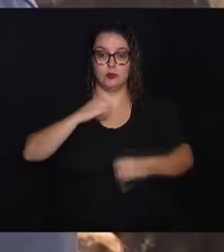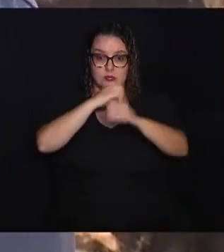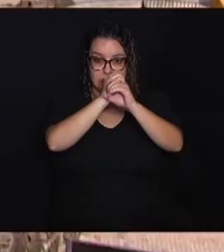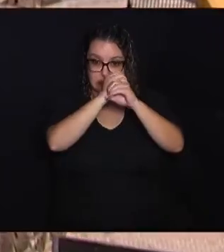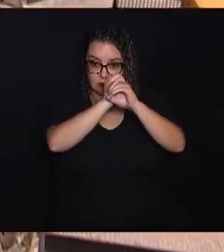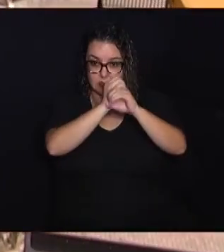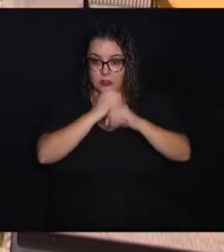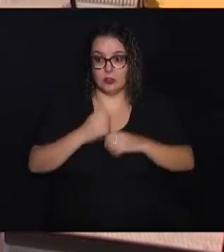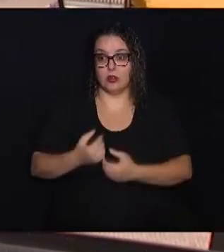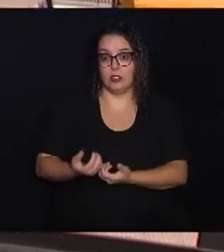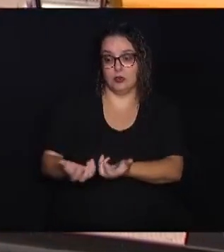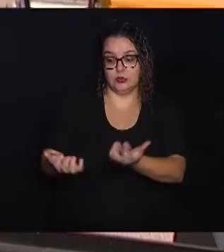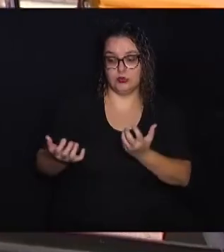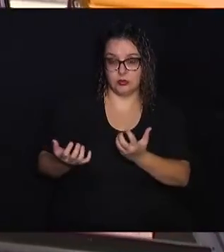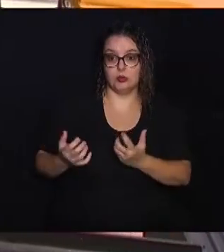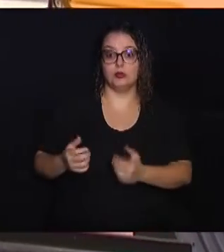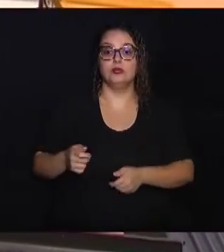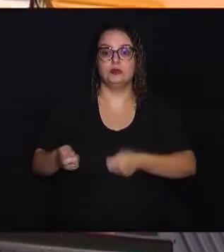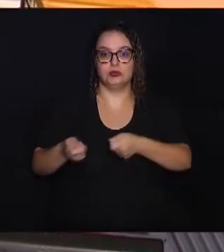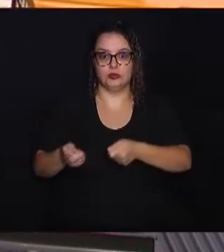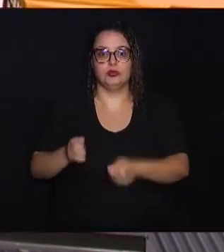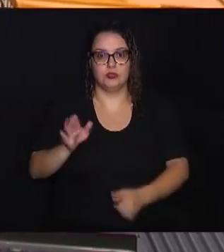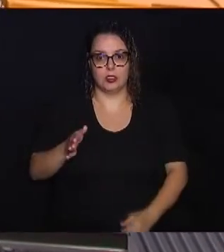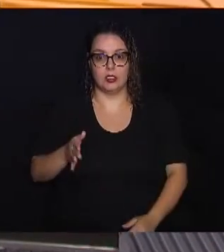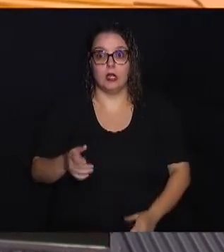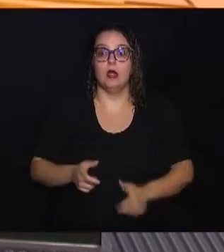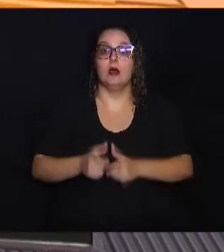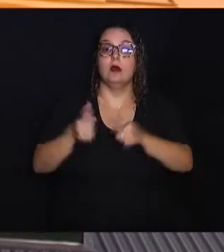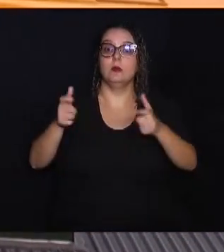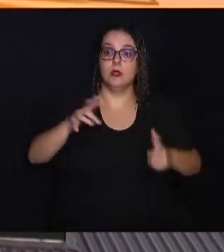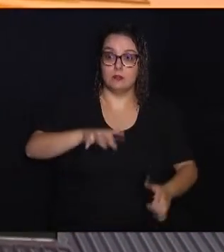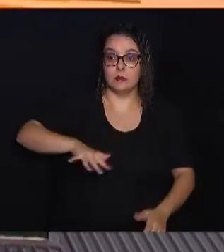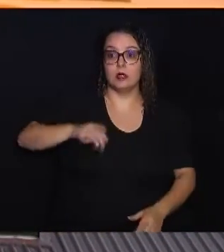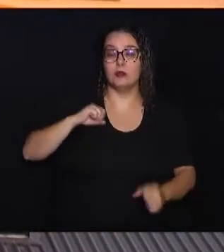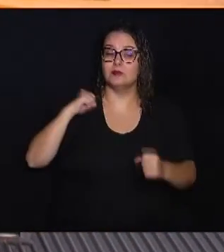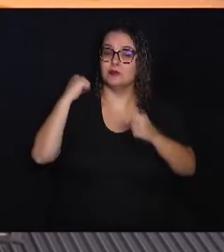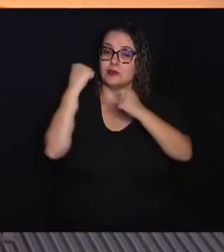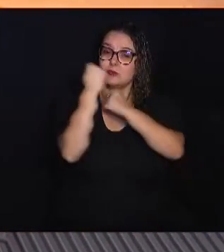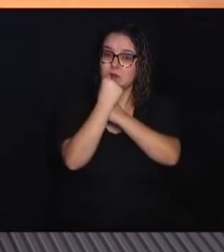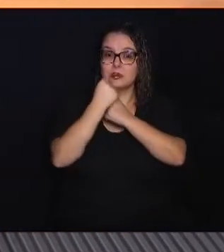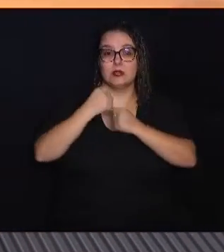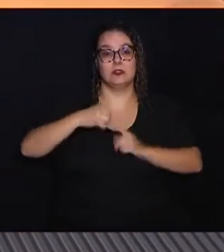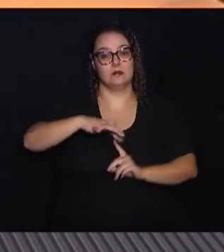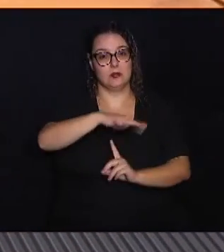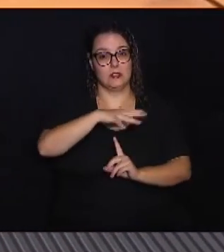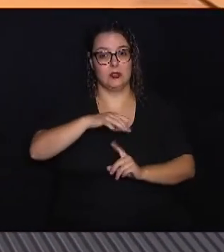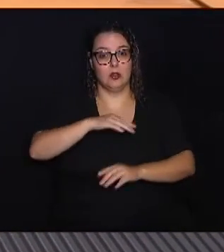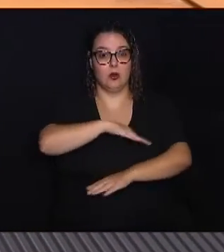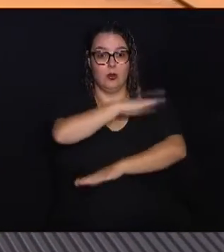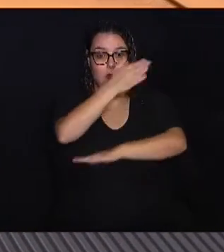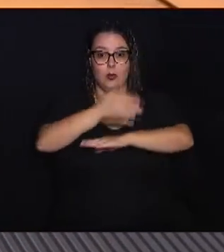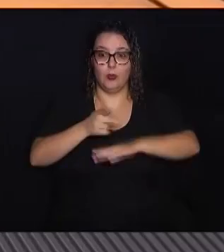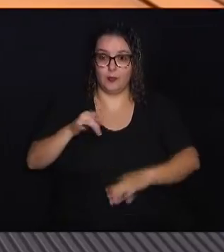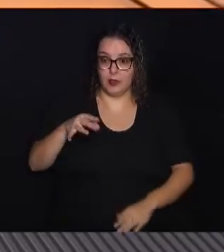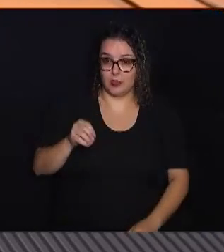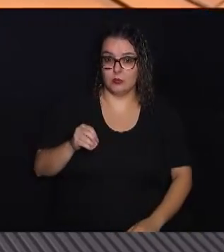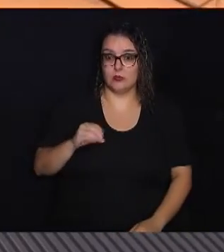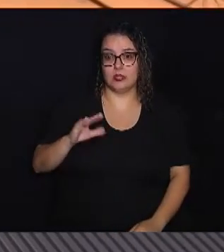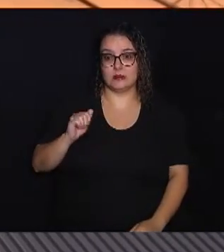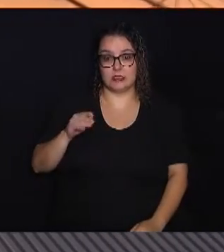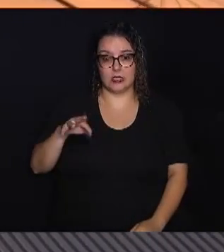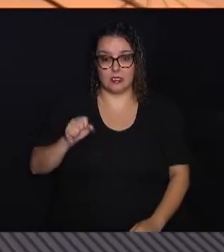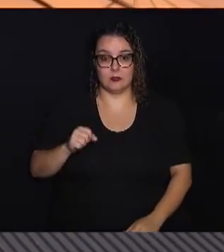já está controlado. A maior parte da área é considerada área de proteção ambiental. O Pico das Cabras, nas imediações do